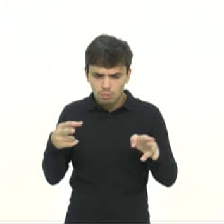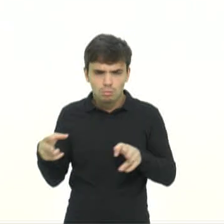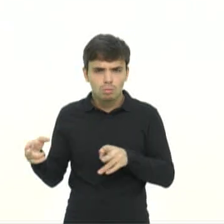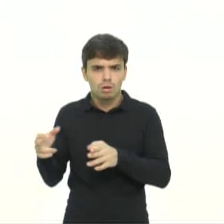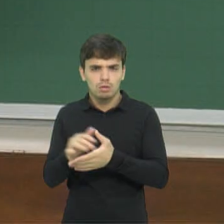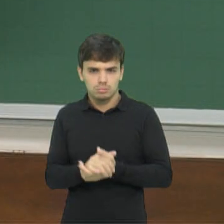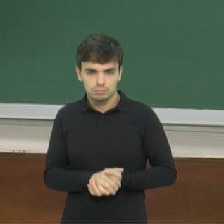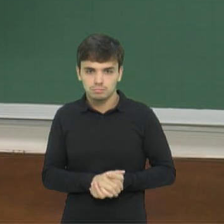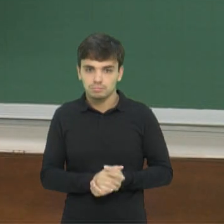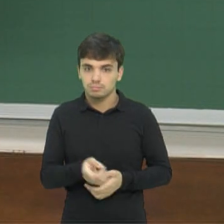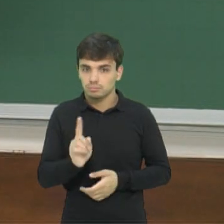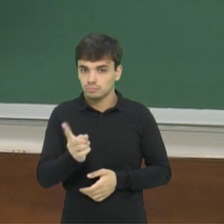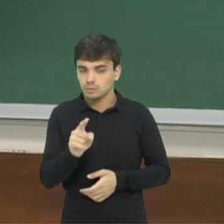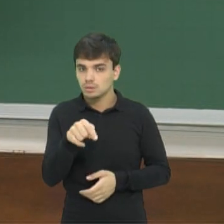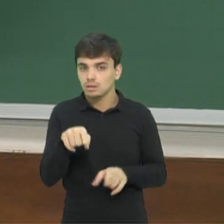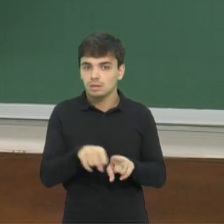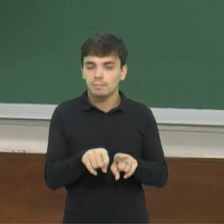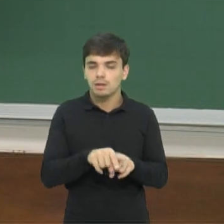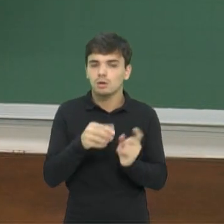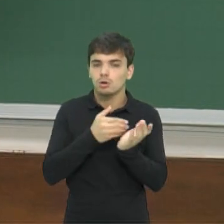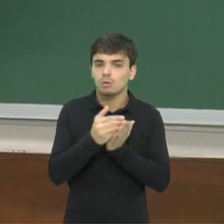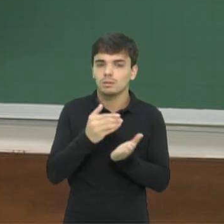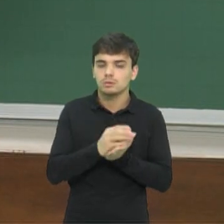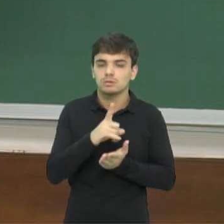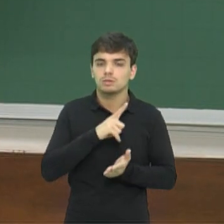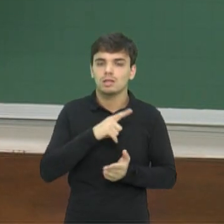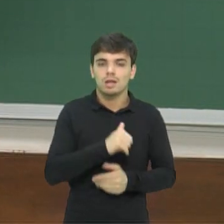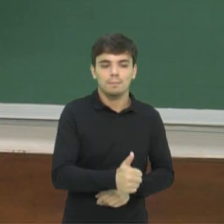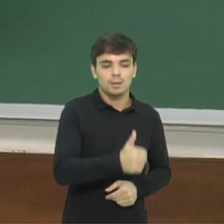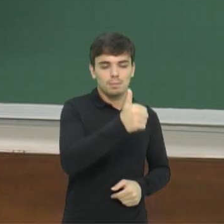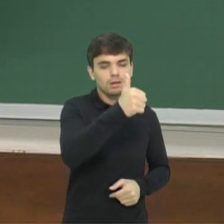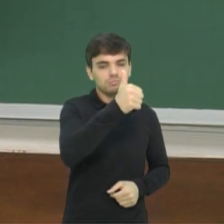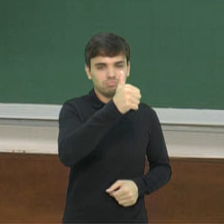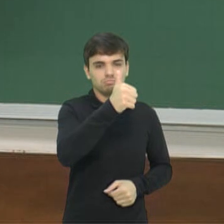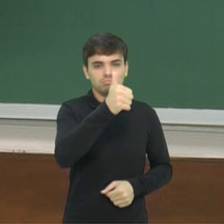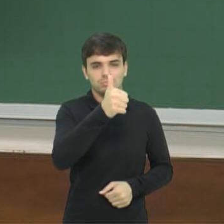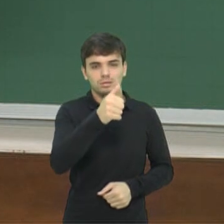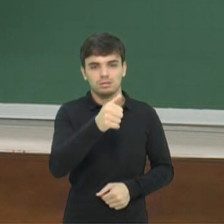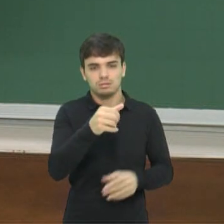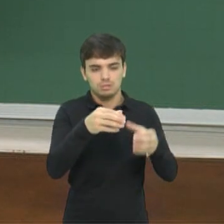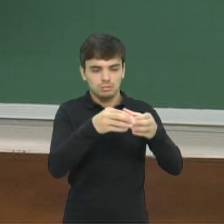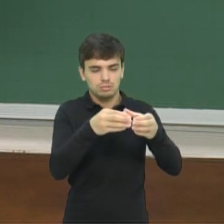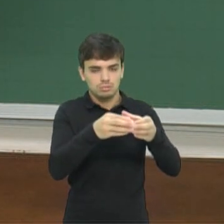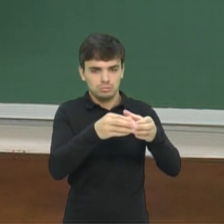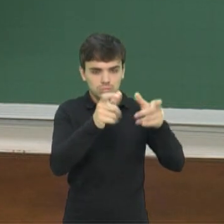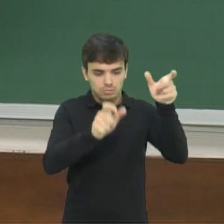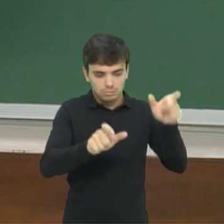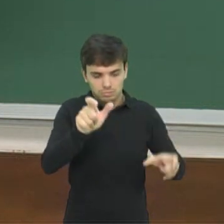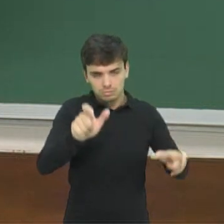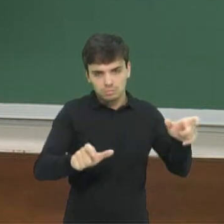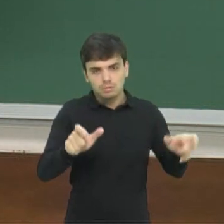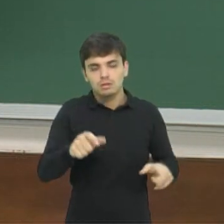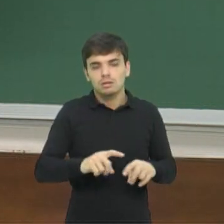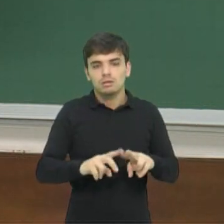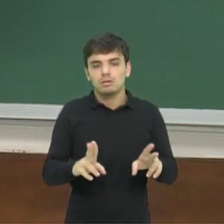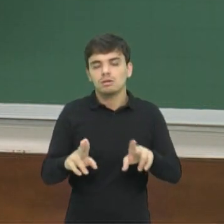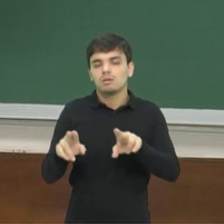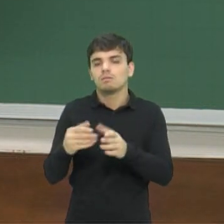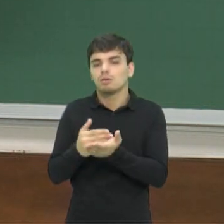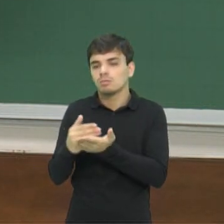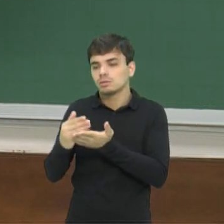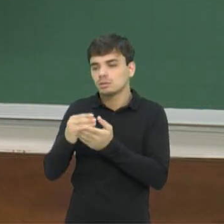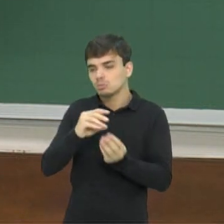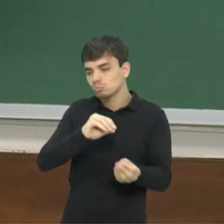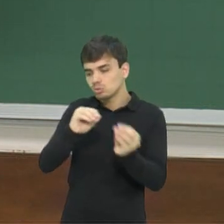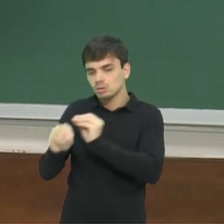Também não, né, gente? Lá no começo você só tem praticamente as espécies pioneiras. Então tem poucos nichos ecológicos. Conforme você vai indo lá em direção ao